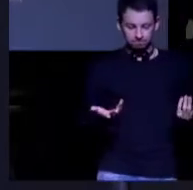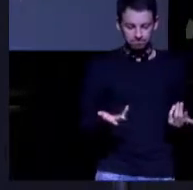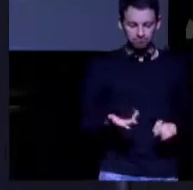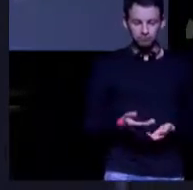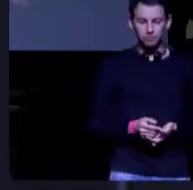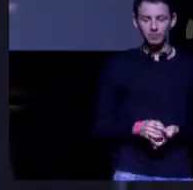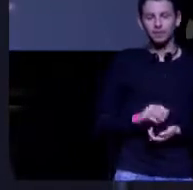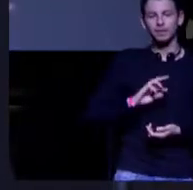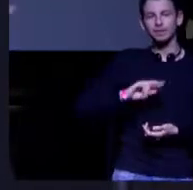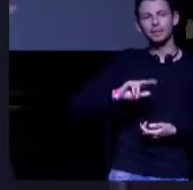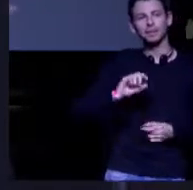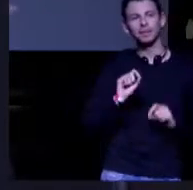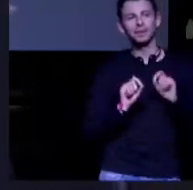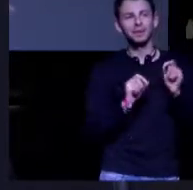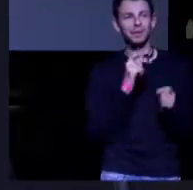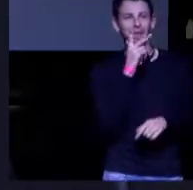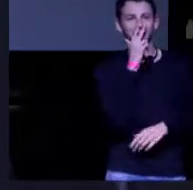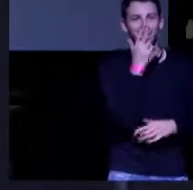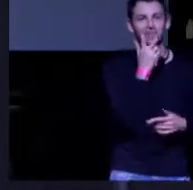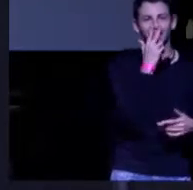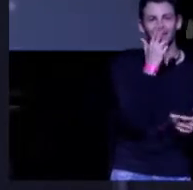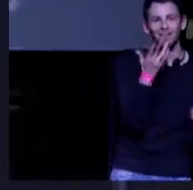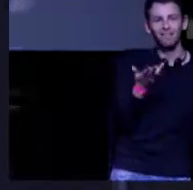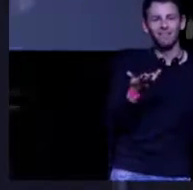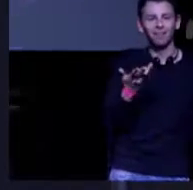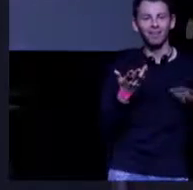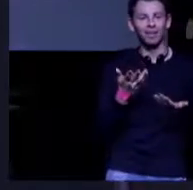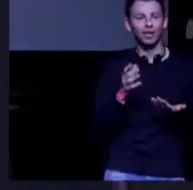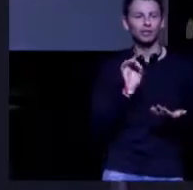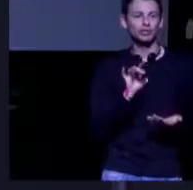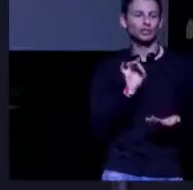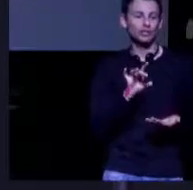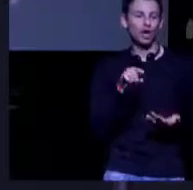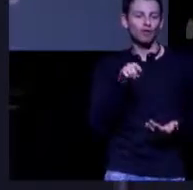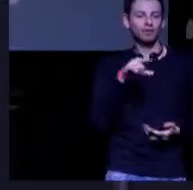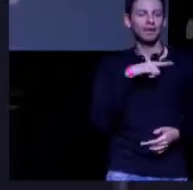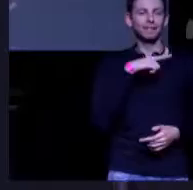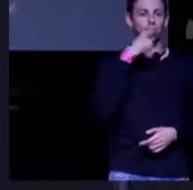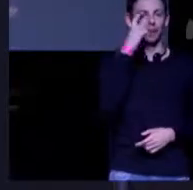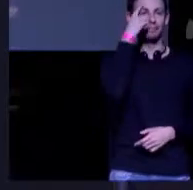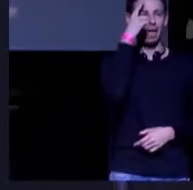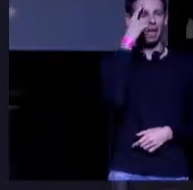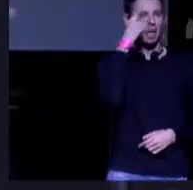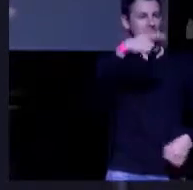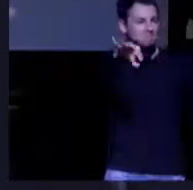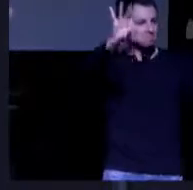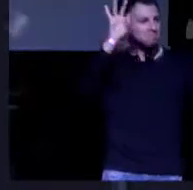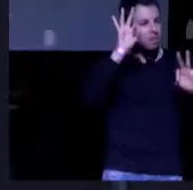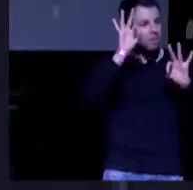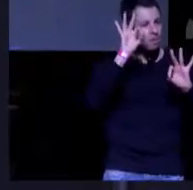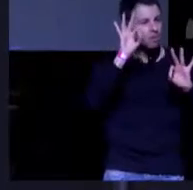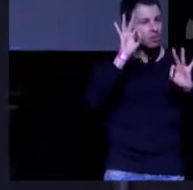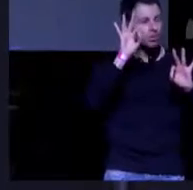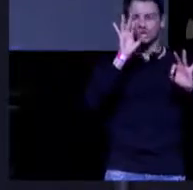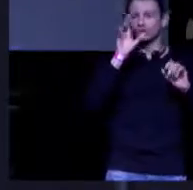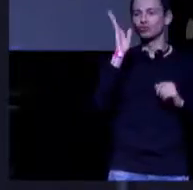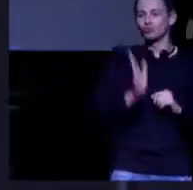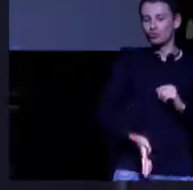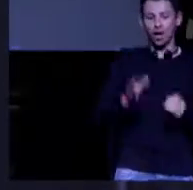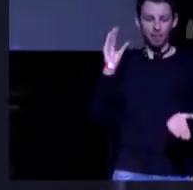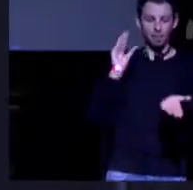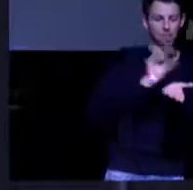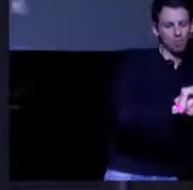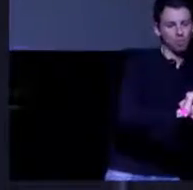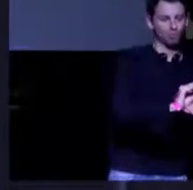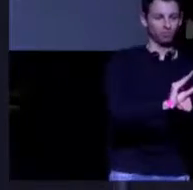caiu na armadilha de só porque vocês tiveram uma idéia incrível já querer que algumas aceleradora pegue que alguma